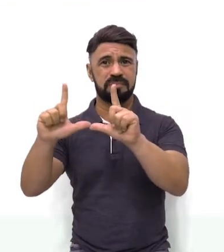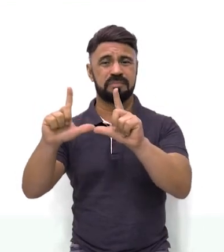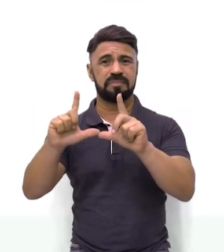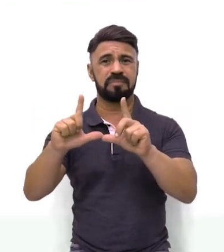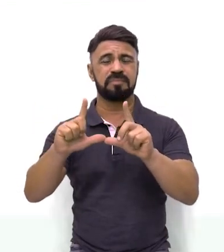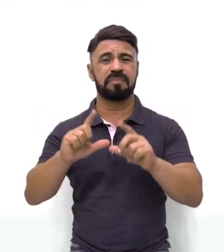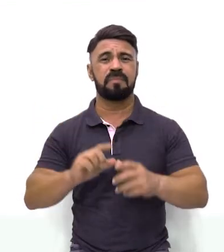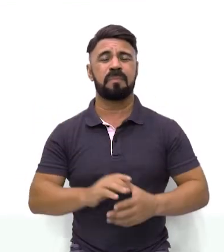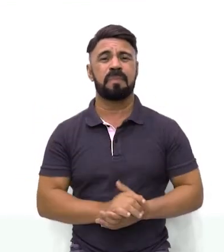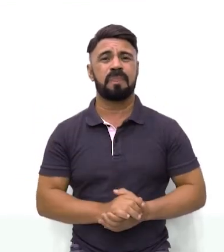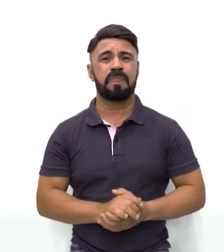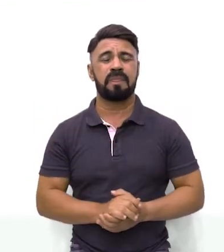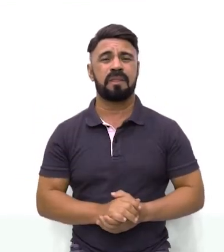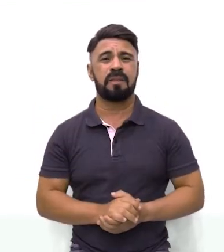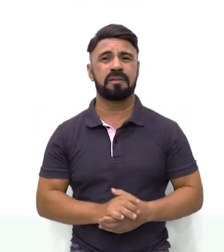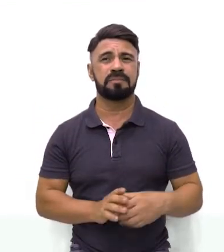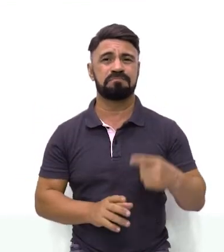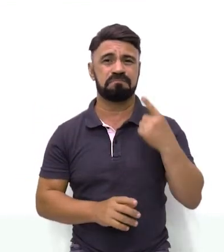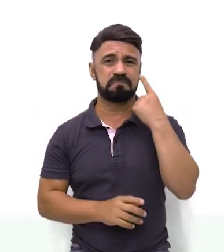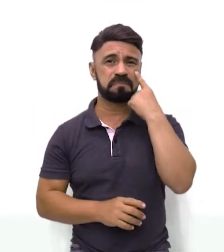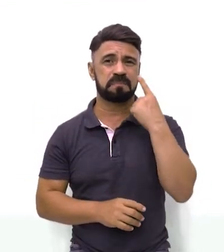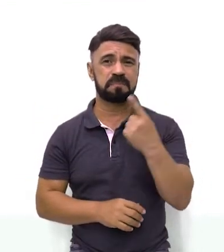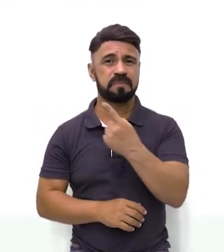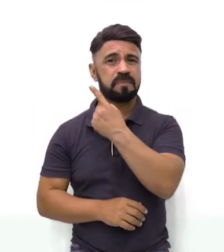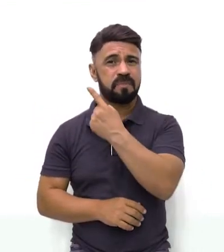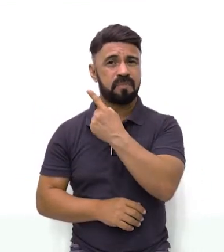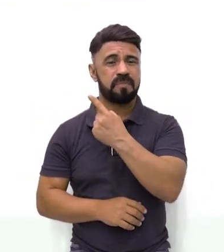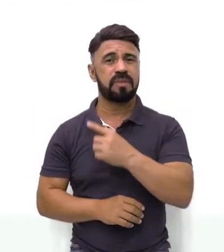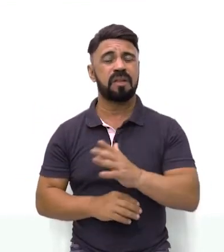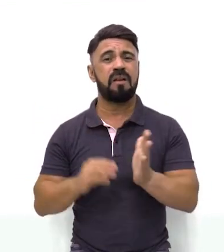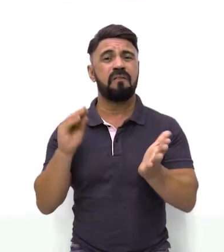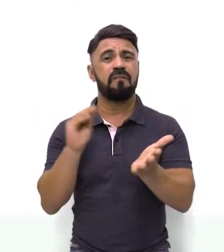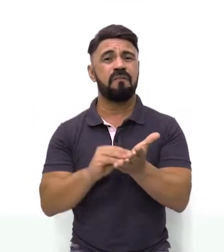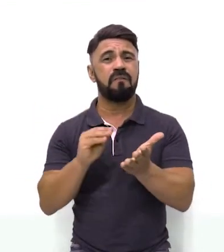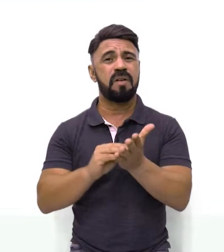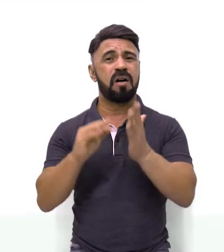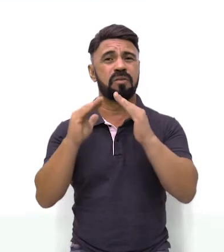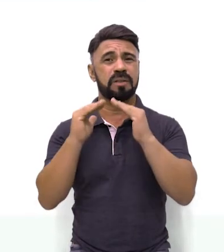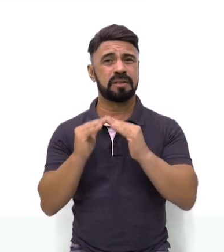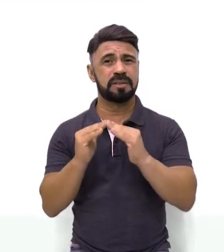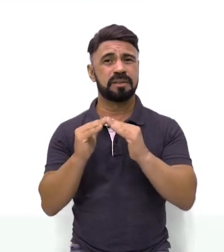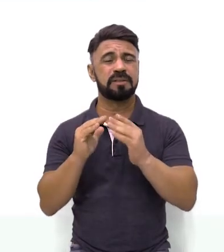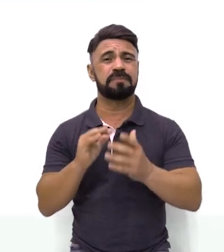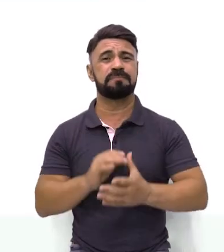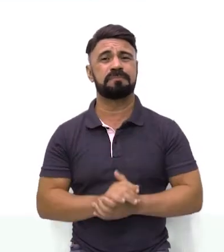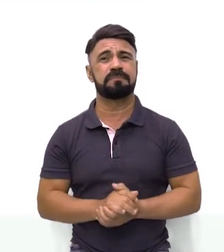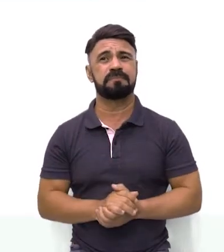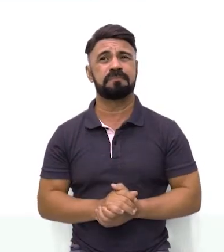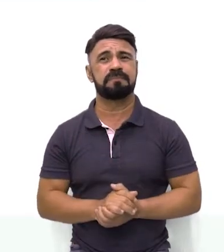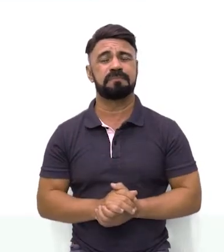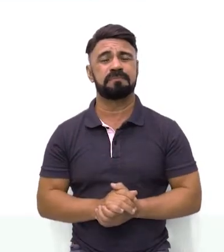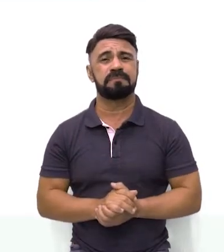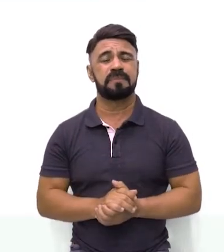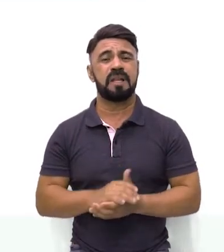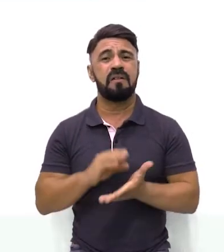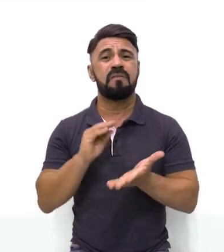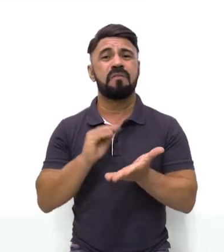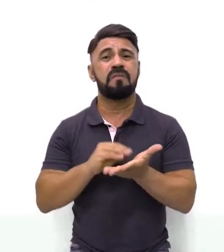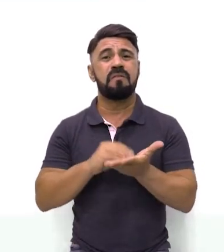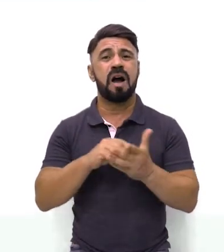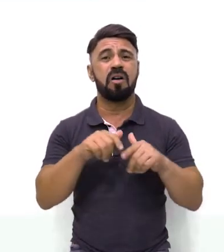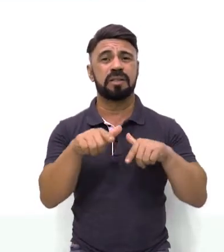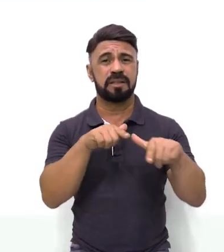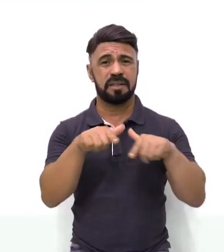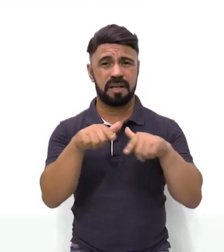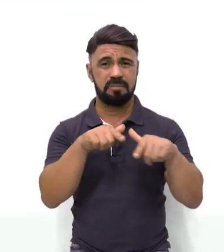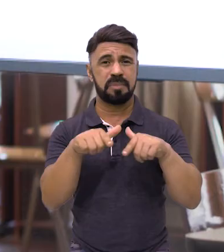imagens aqui, ela fala muito bem a questão da falta de moradia, né? Também da falta do